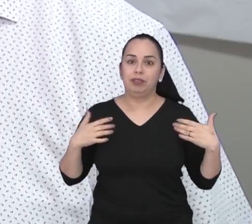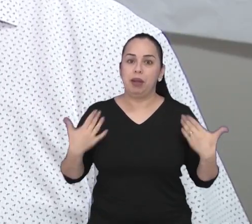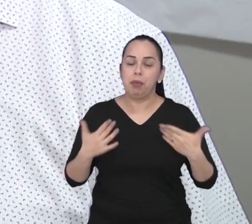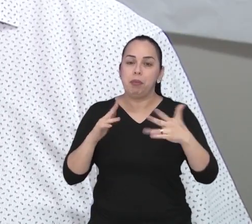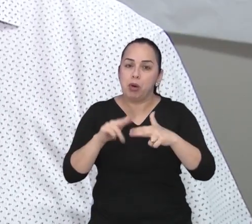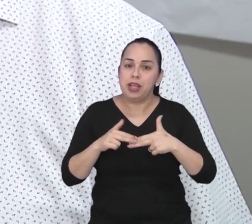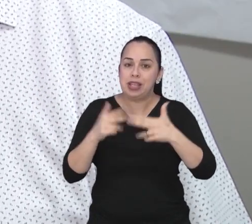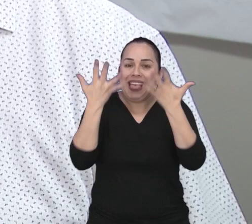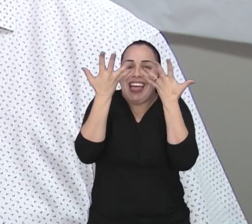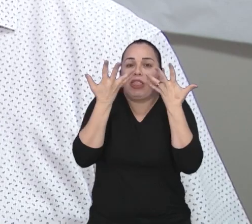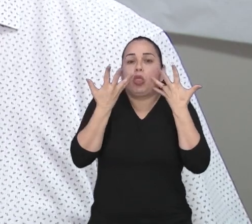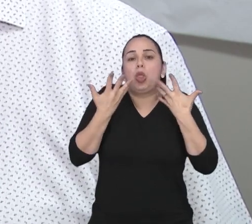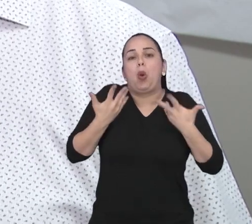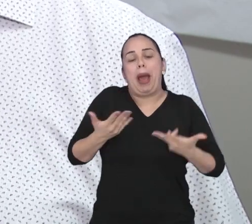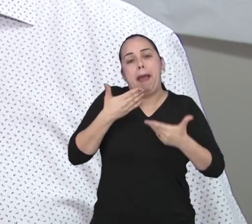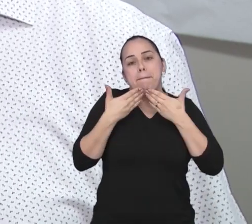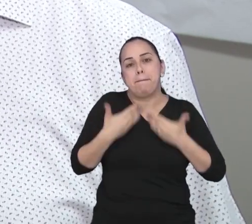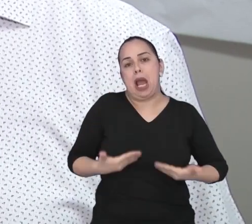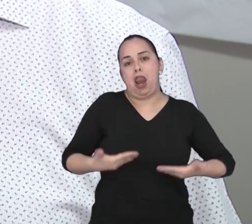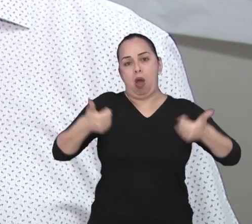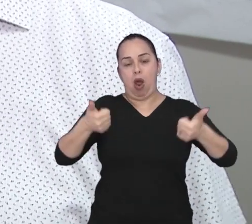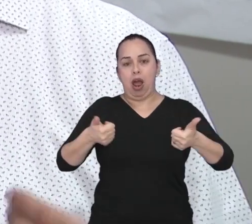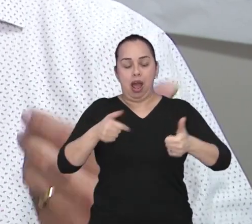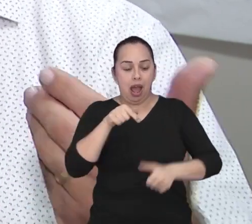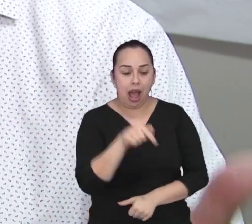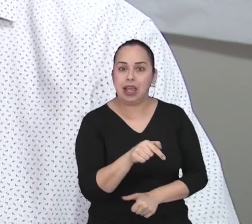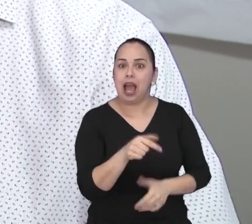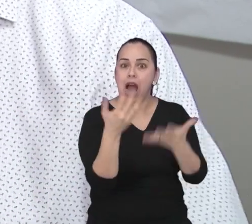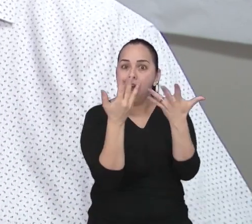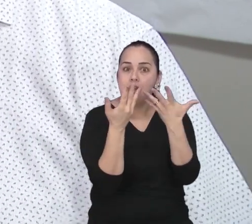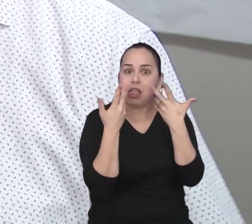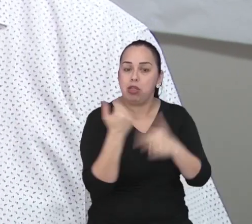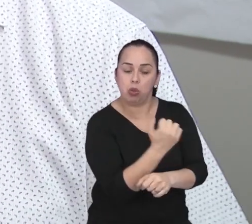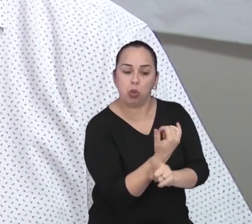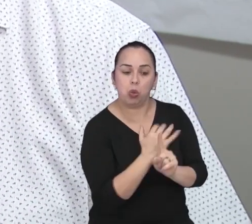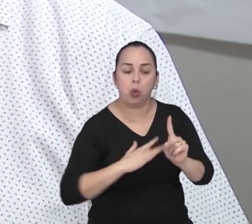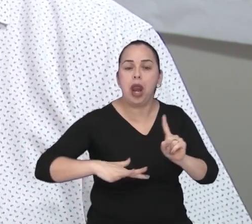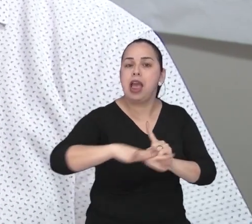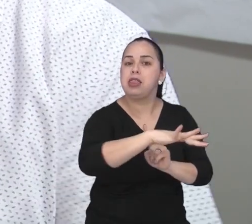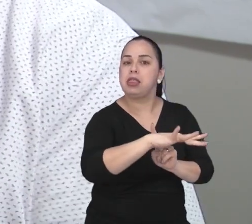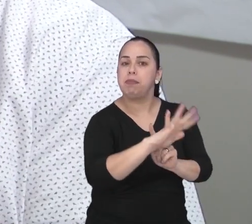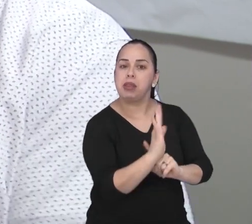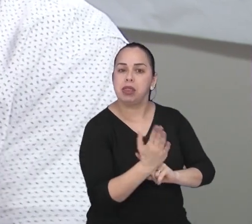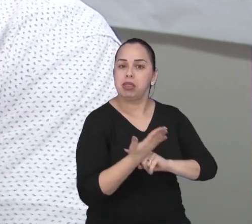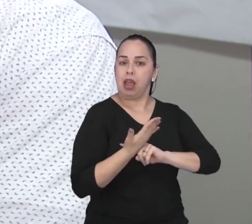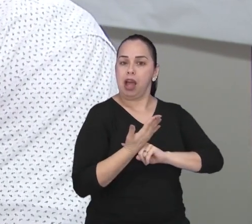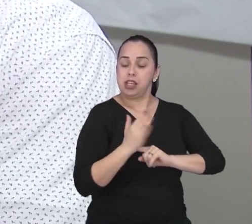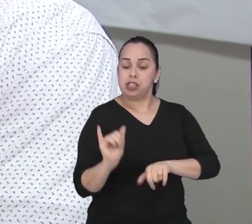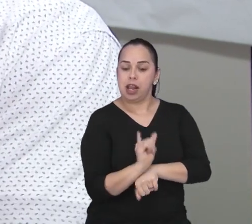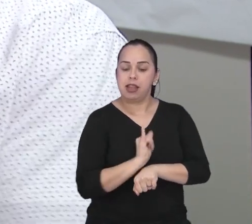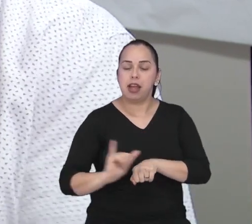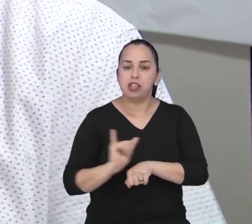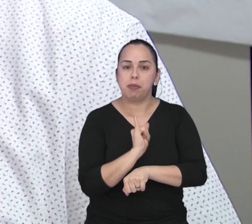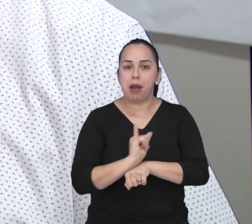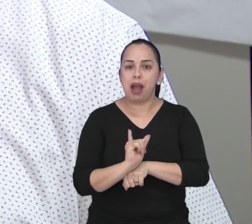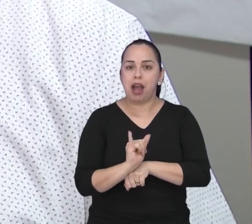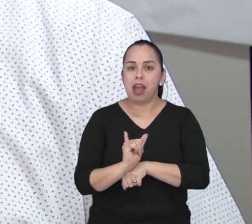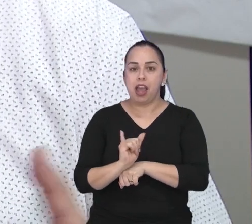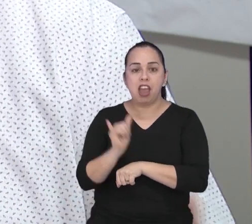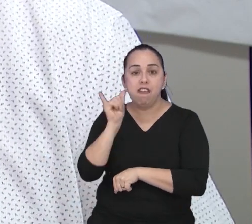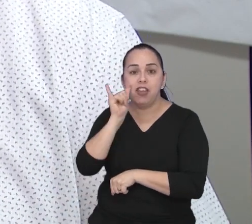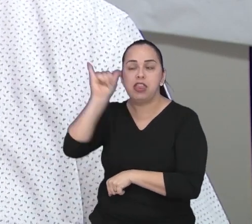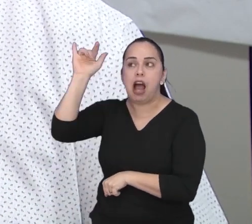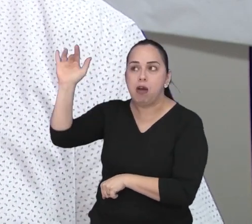que é natural é melhor, E quando a gente tem, a natureza oferece para a gente recursos que a gente possa combater, a questão